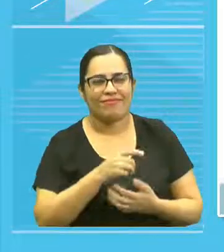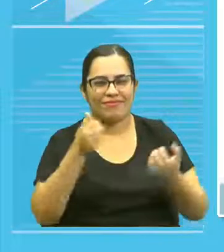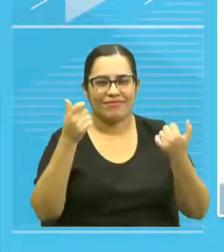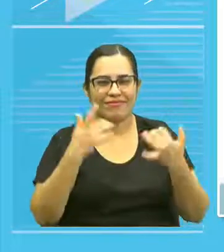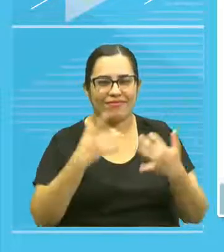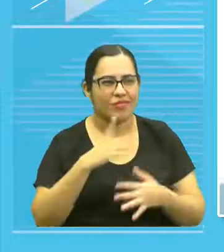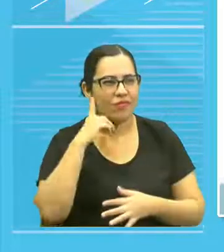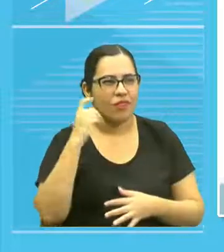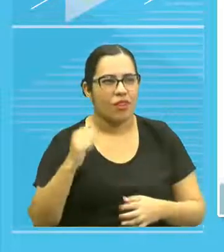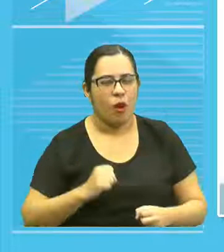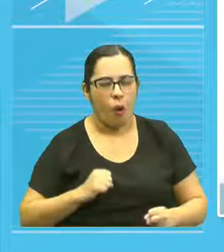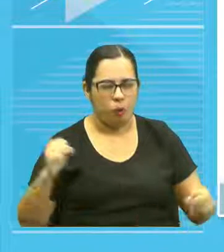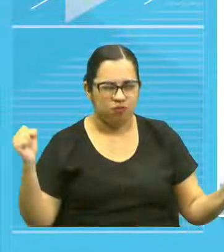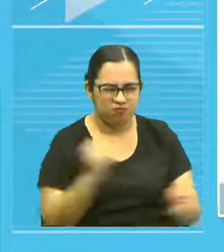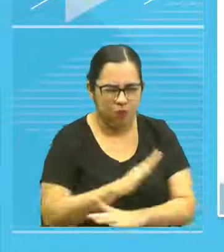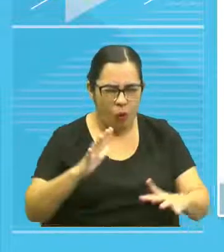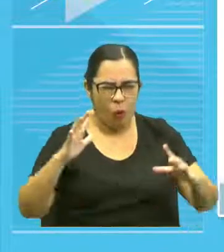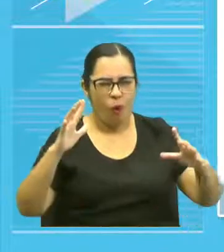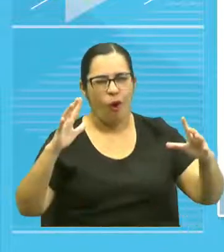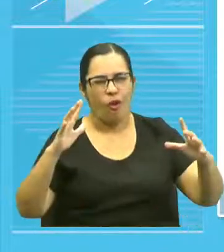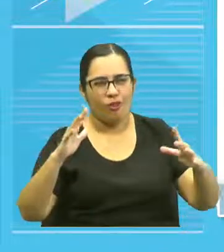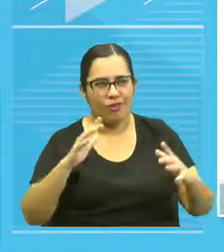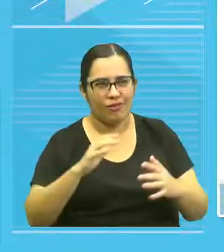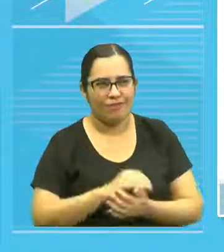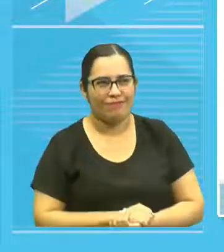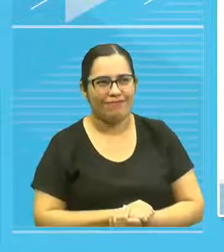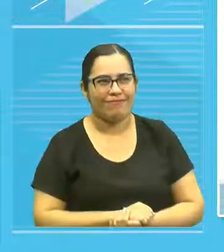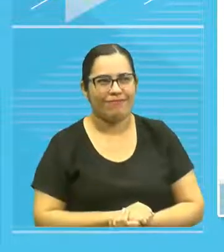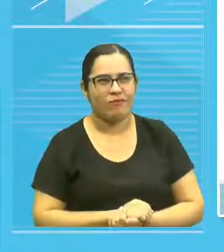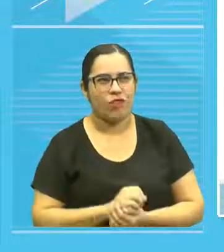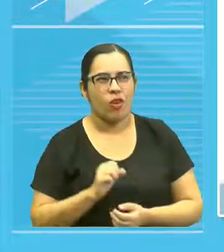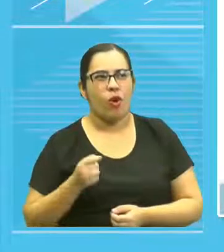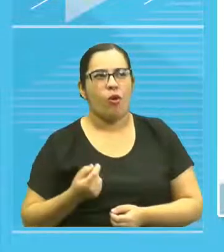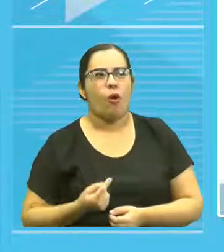materializar o barulho Boom E aí